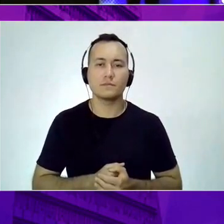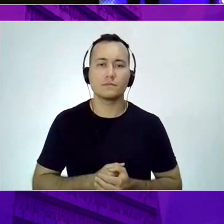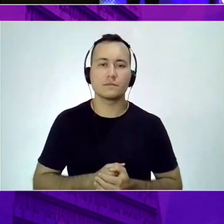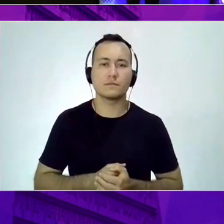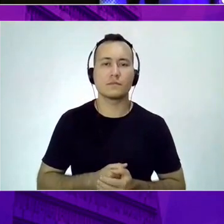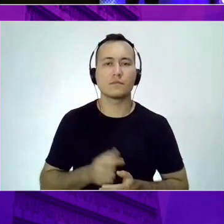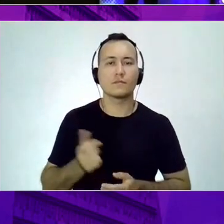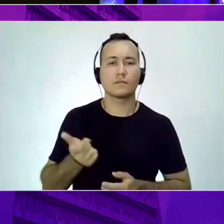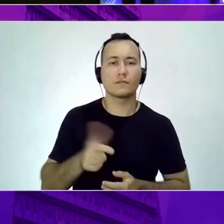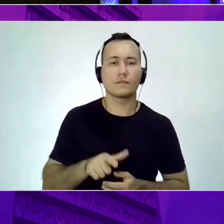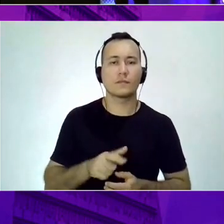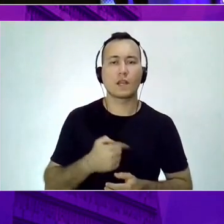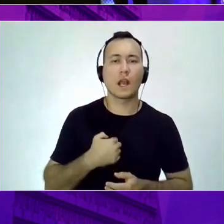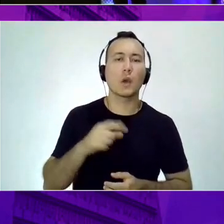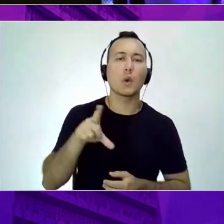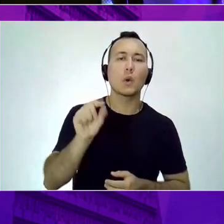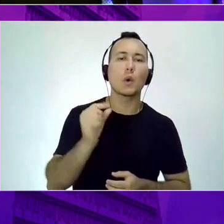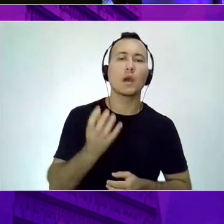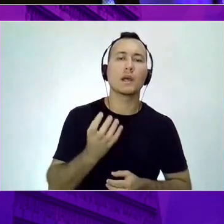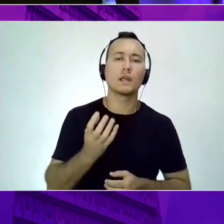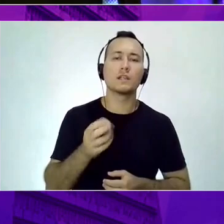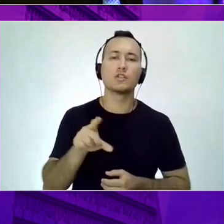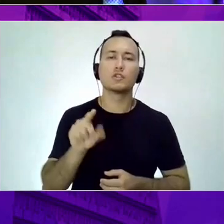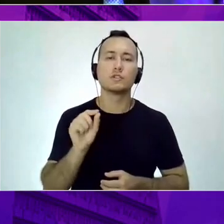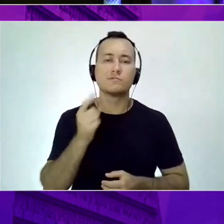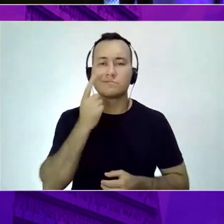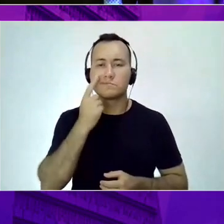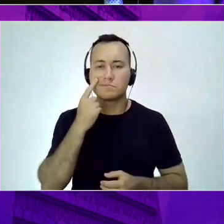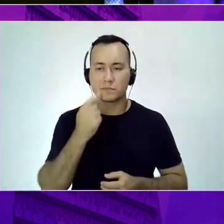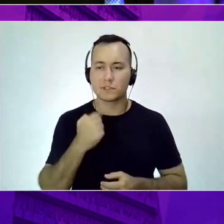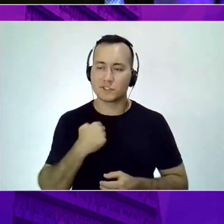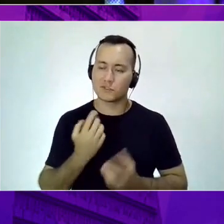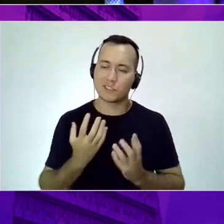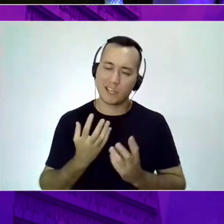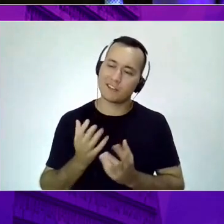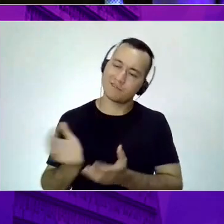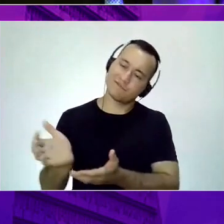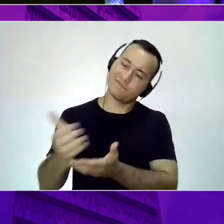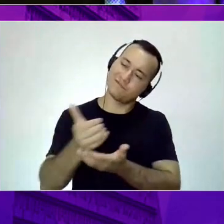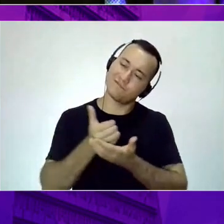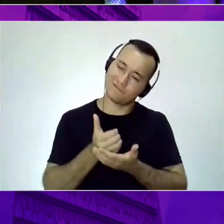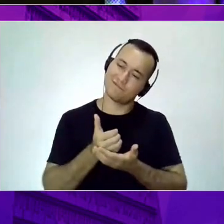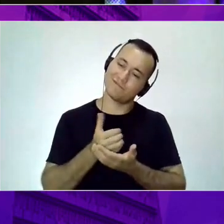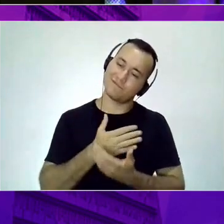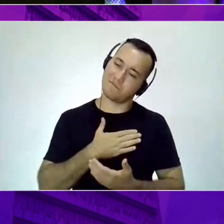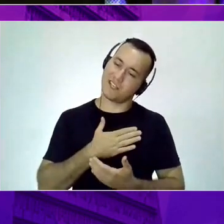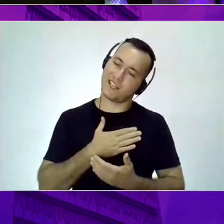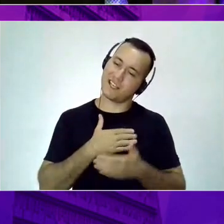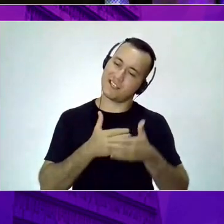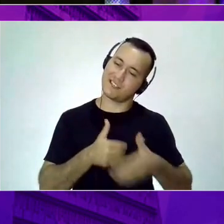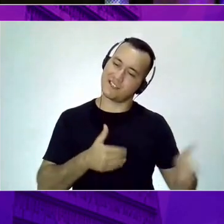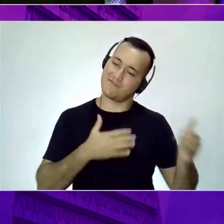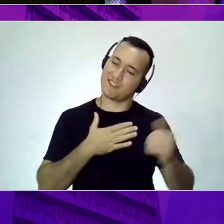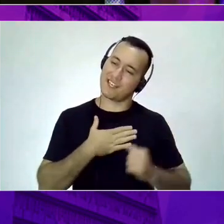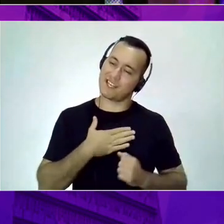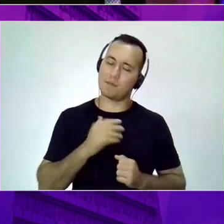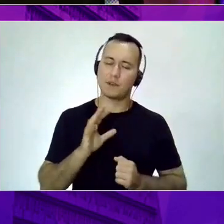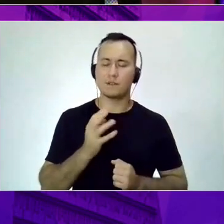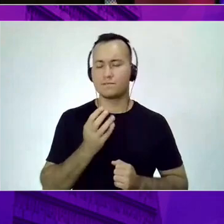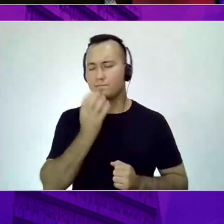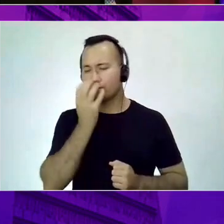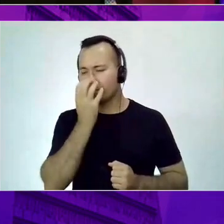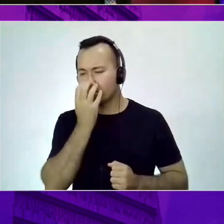um animal específico para fazer uma adoção, mas eu não sei, eu estou na dúvida. Né? Eu estou na dúvida se eu quero um cachorro, um